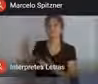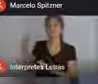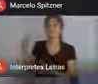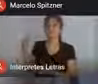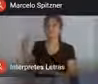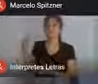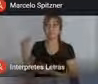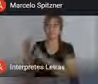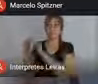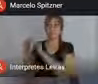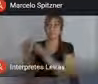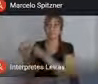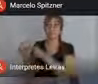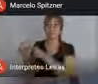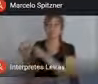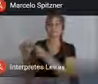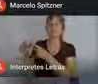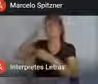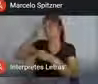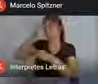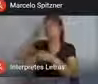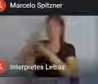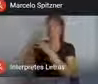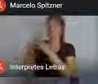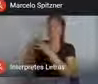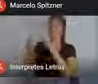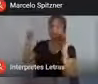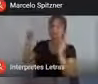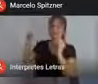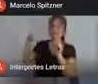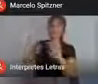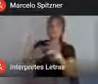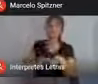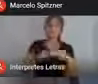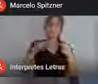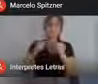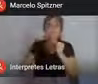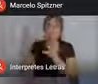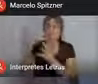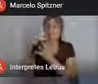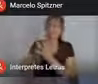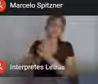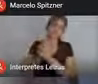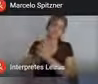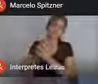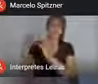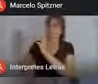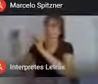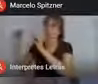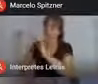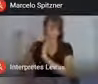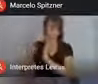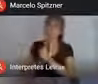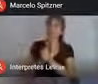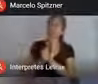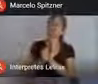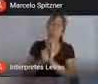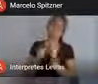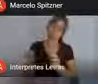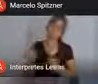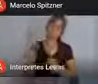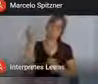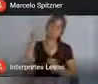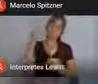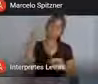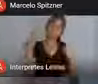vai se perdendo. Por isso é que nós precisamos registrar, elaborar esses estudos, tendo em vista que eles são necessários